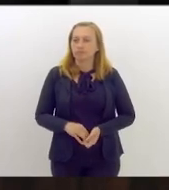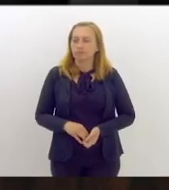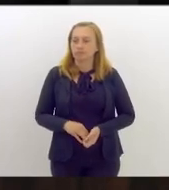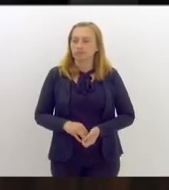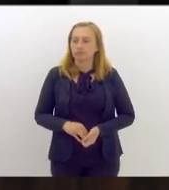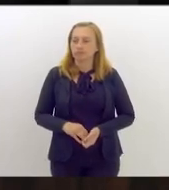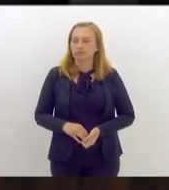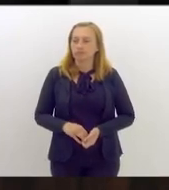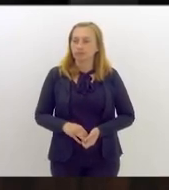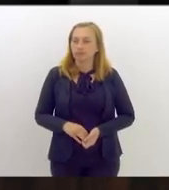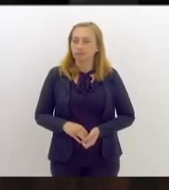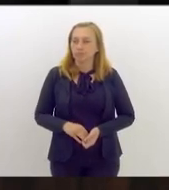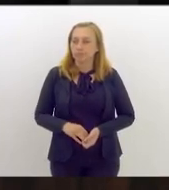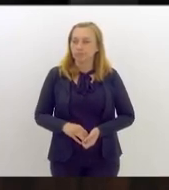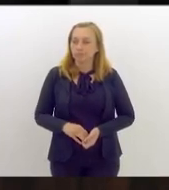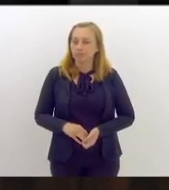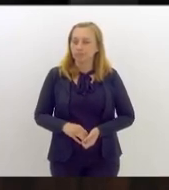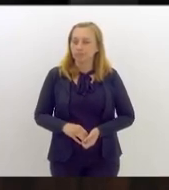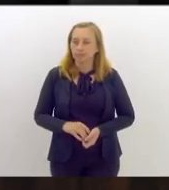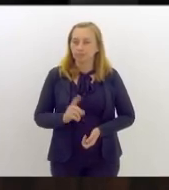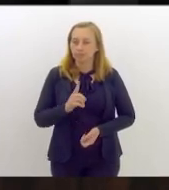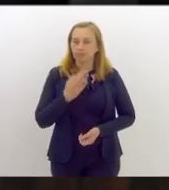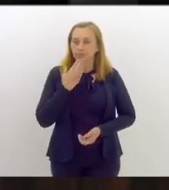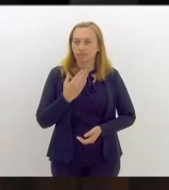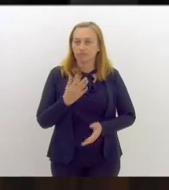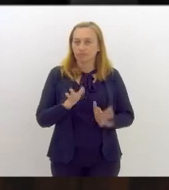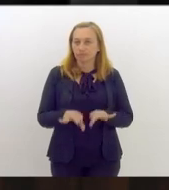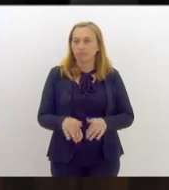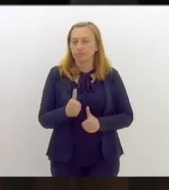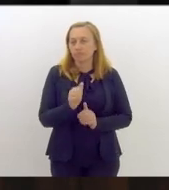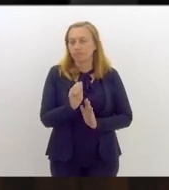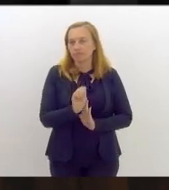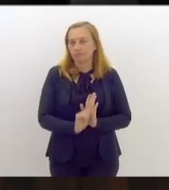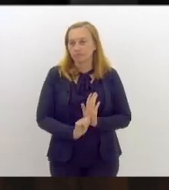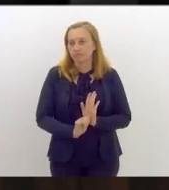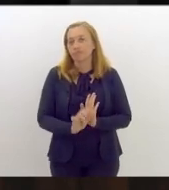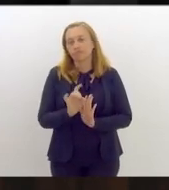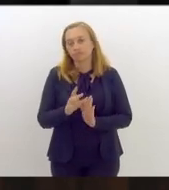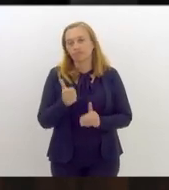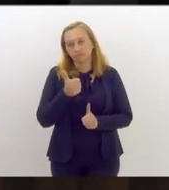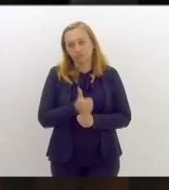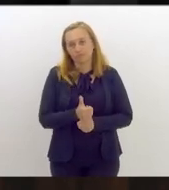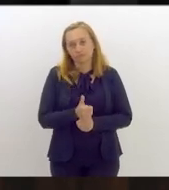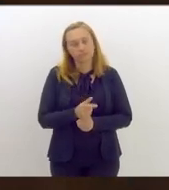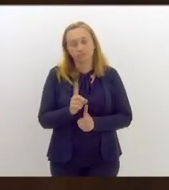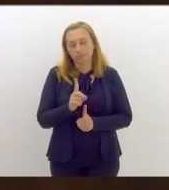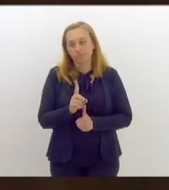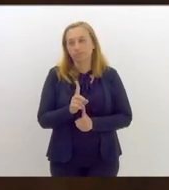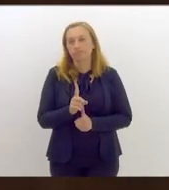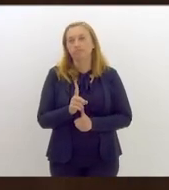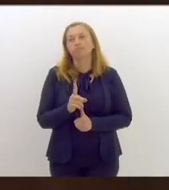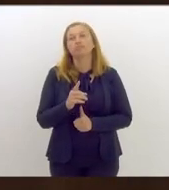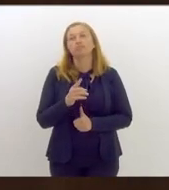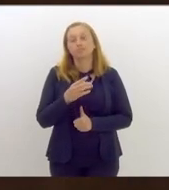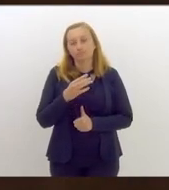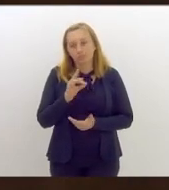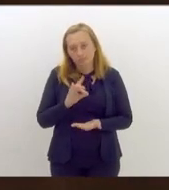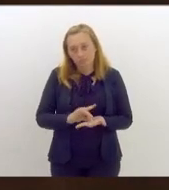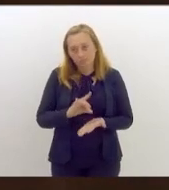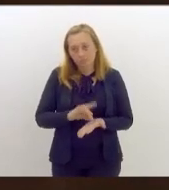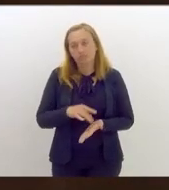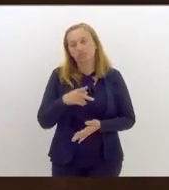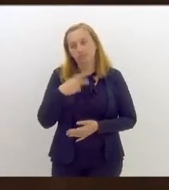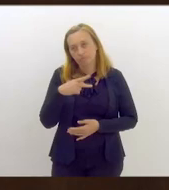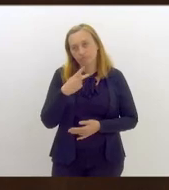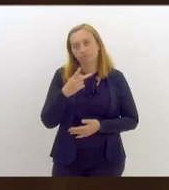Não. Ele não pediu forma final. Não, só substitutivo. Não, eu realmente falei